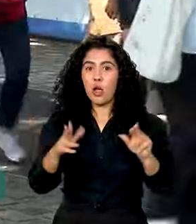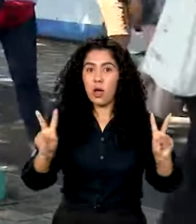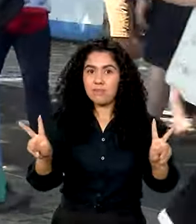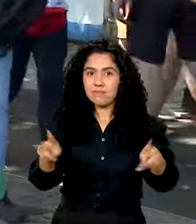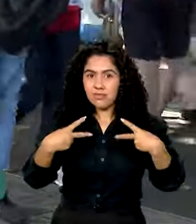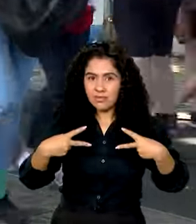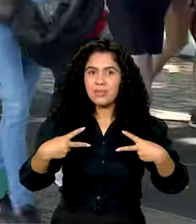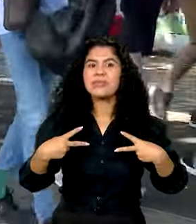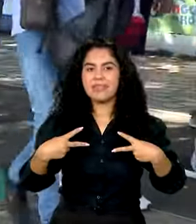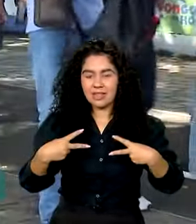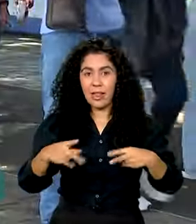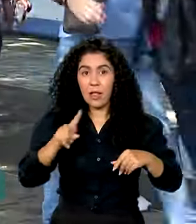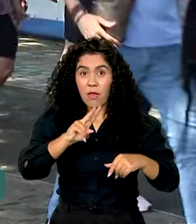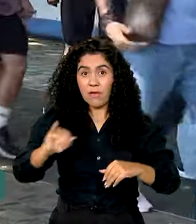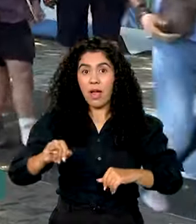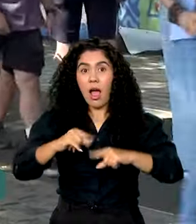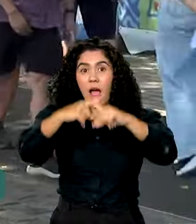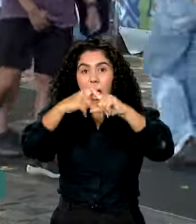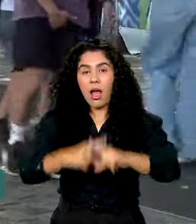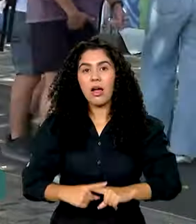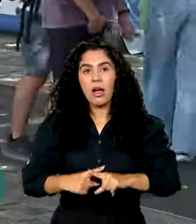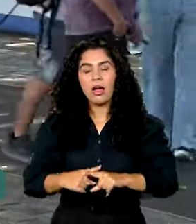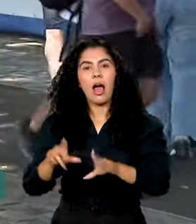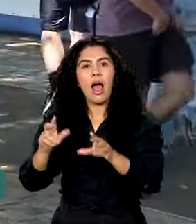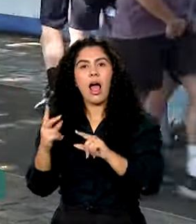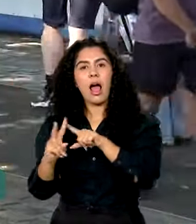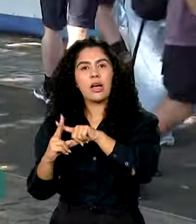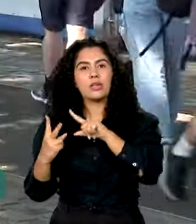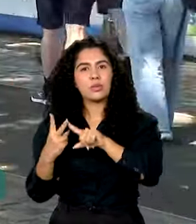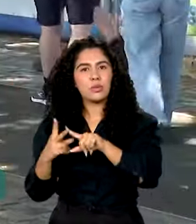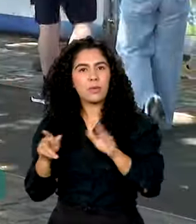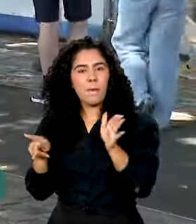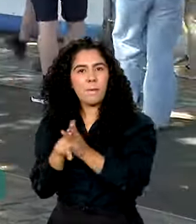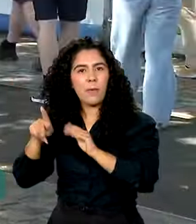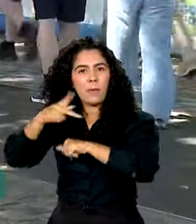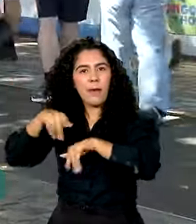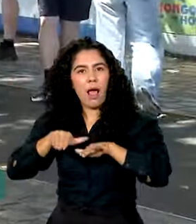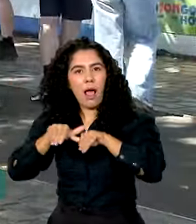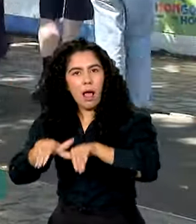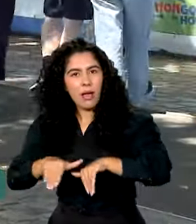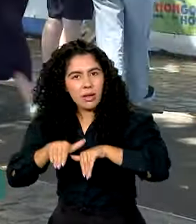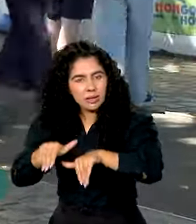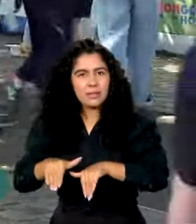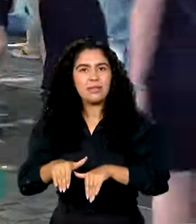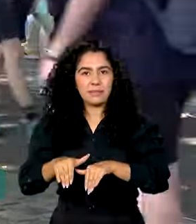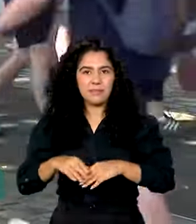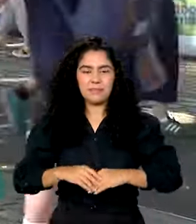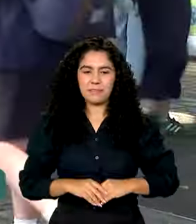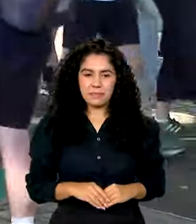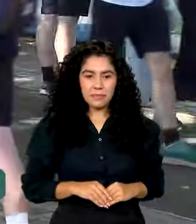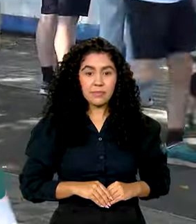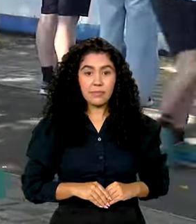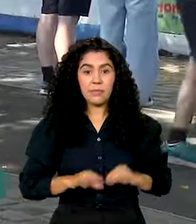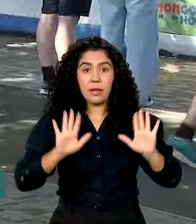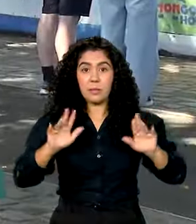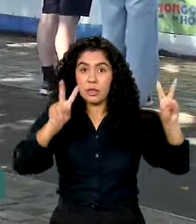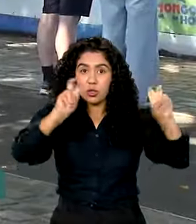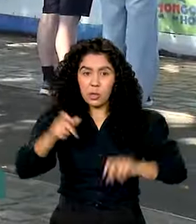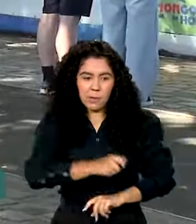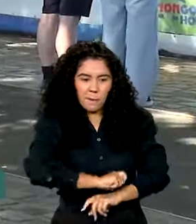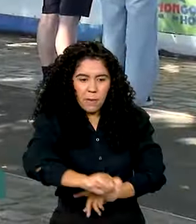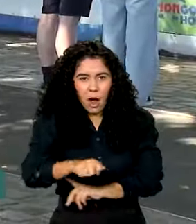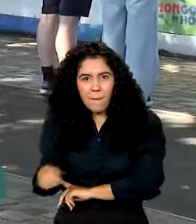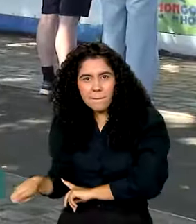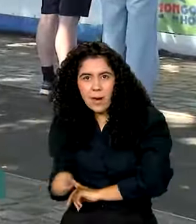semifinais. Elas vão enfrentar a dupla australiana vice-campeã olímpica em Tóquio 2021. No tênis de mesa,